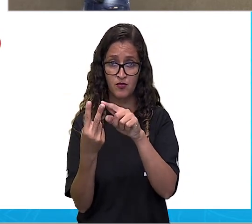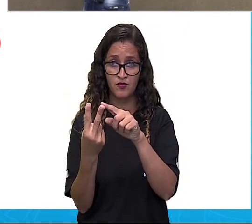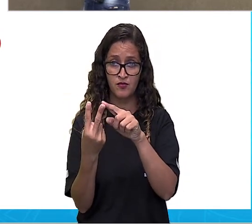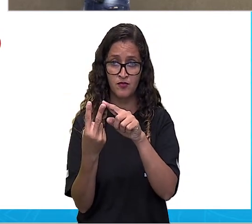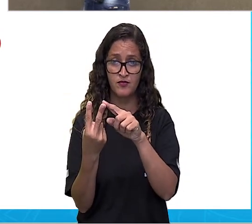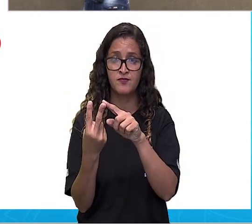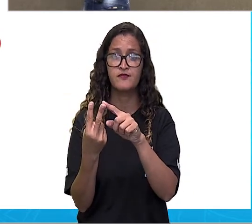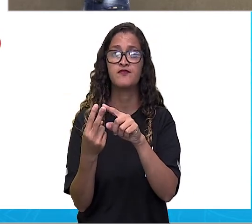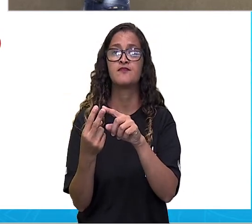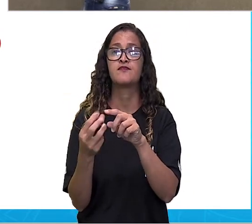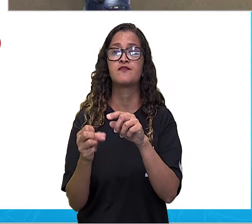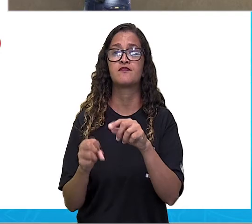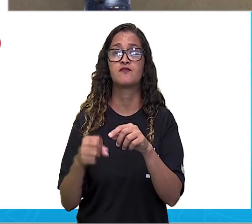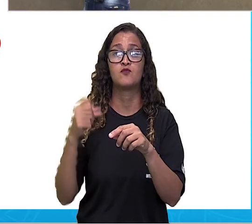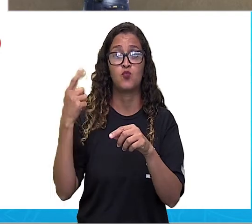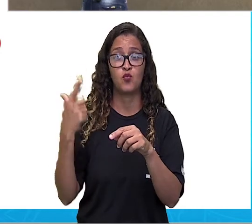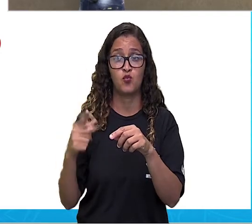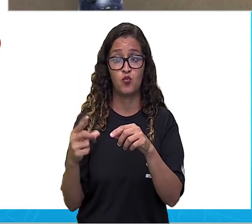Um, dois.